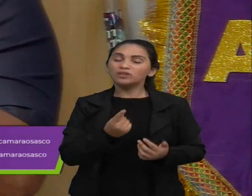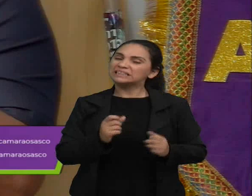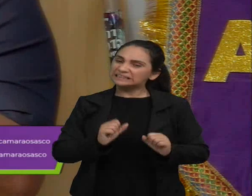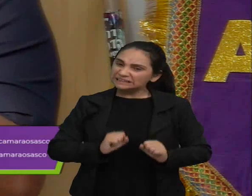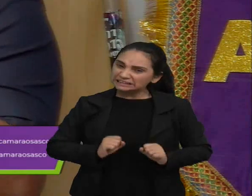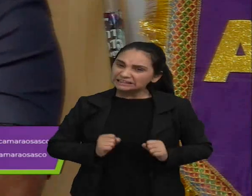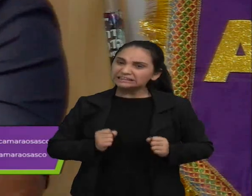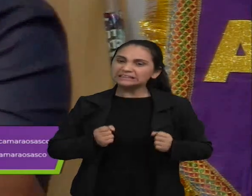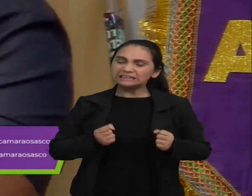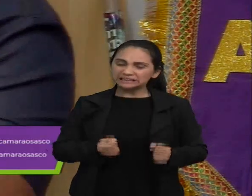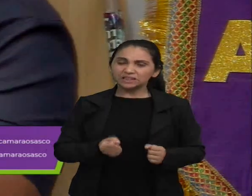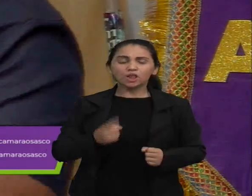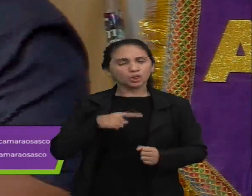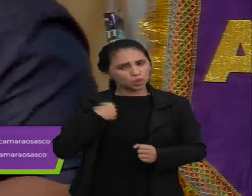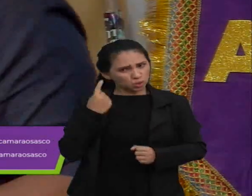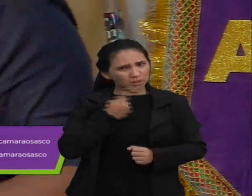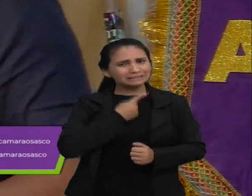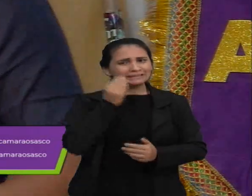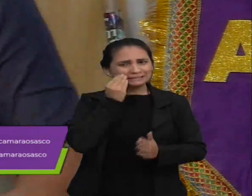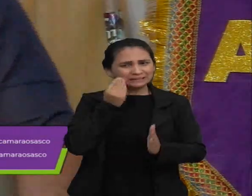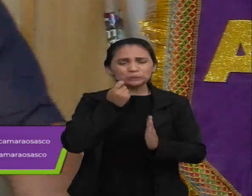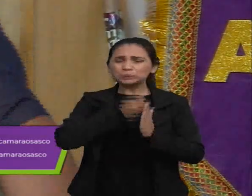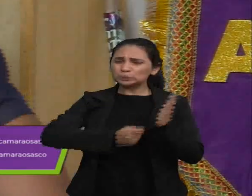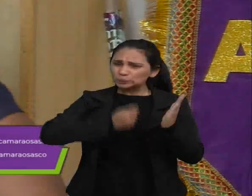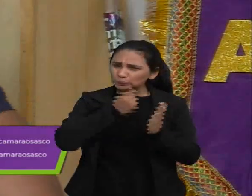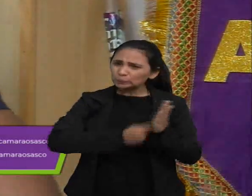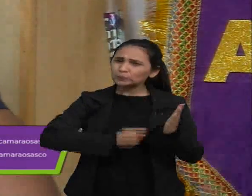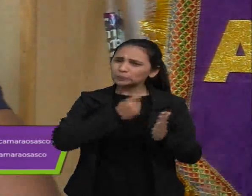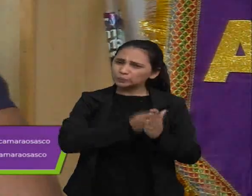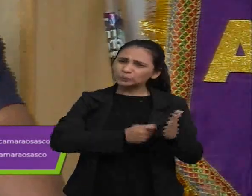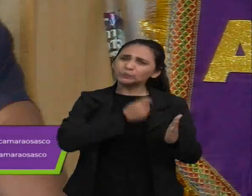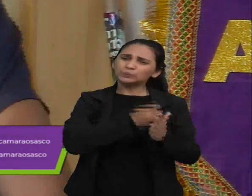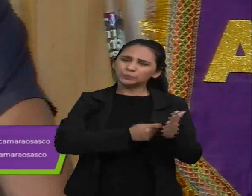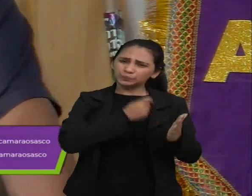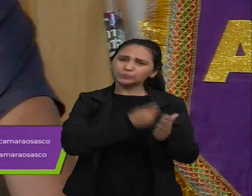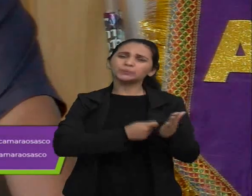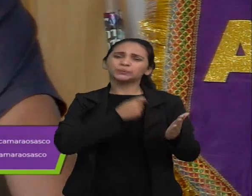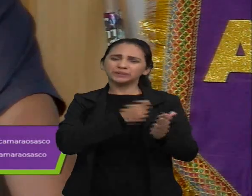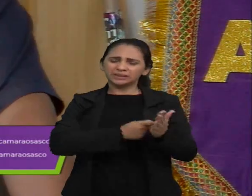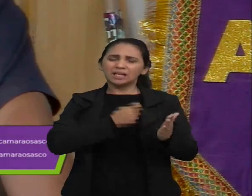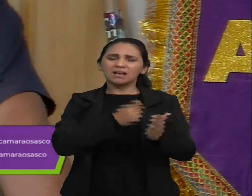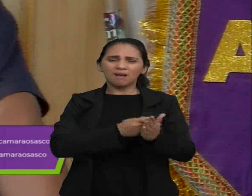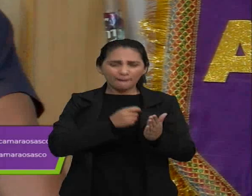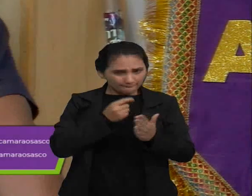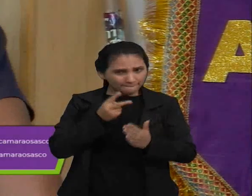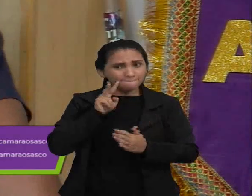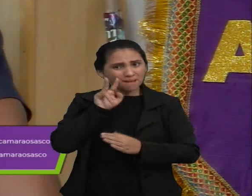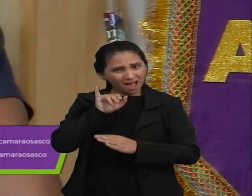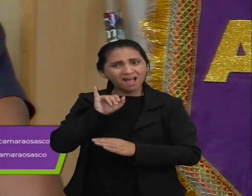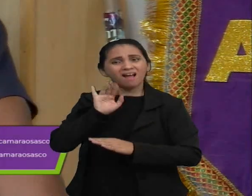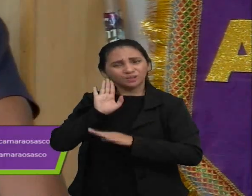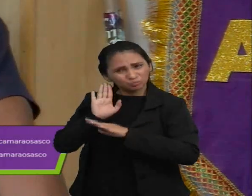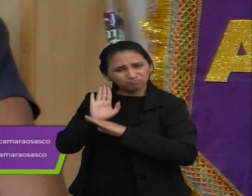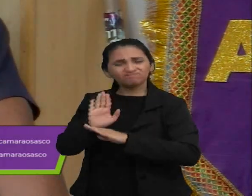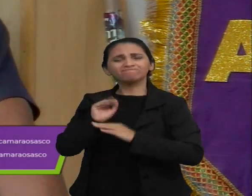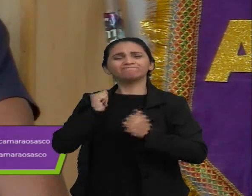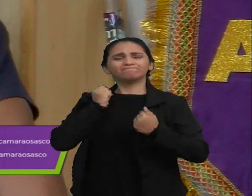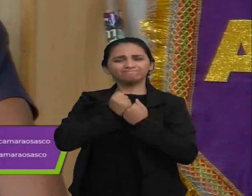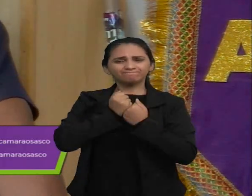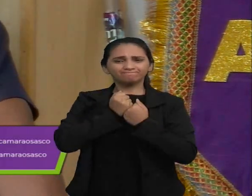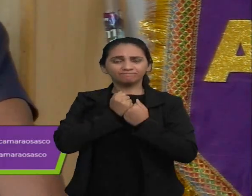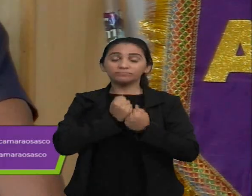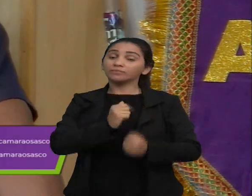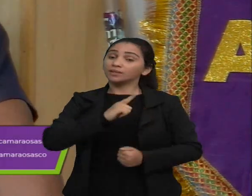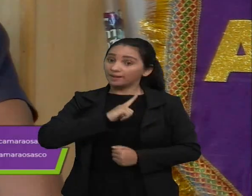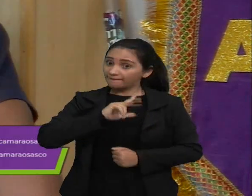por vocês que essa frente parlamentar foi criada para que a gente possa aí defender o que é da gente são vários casos